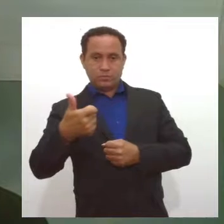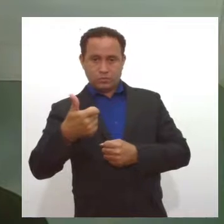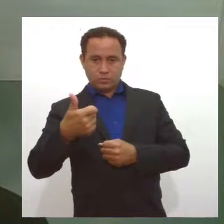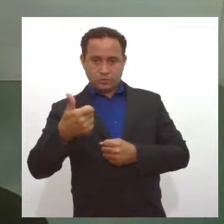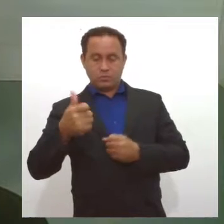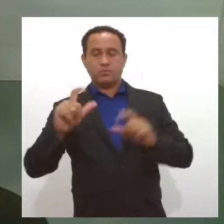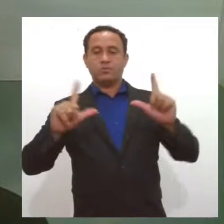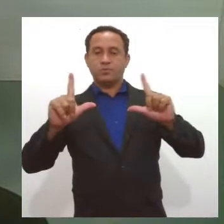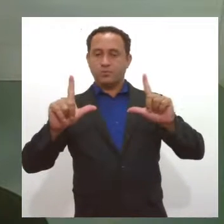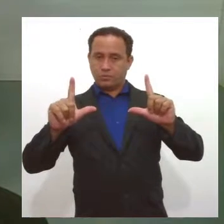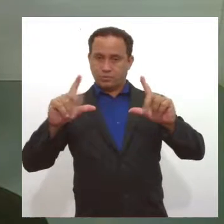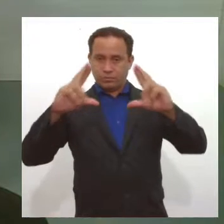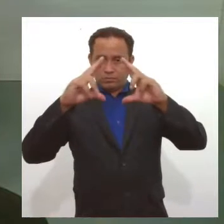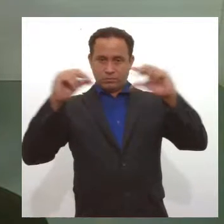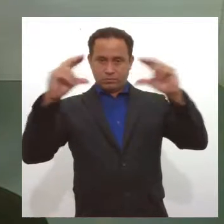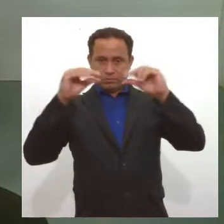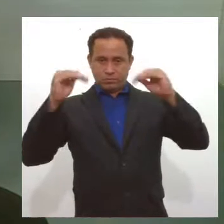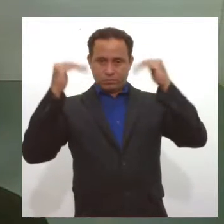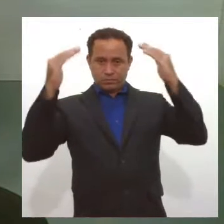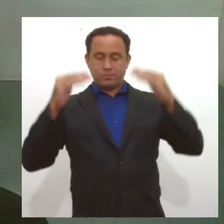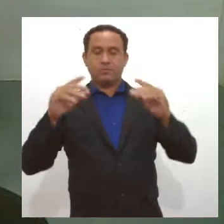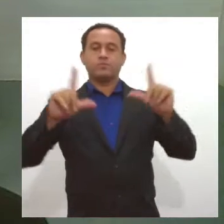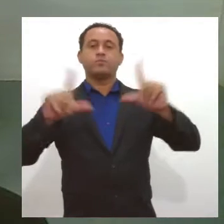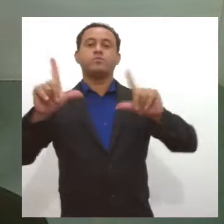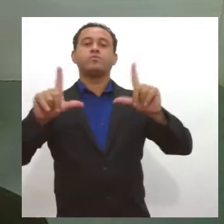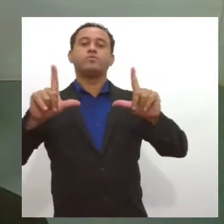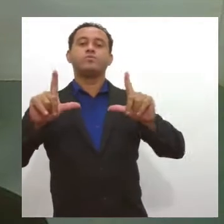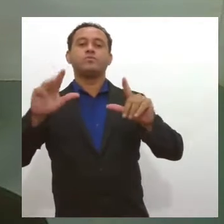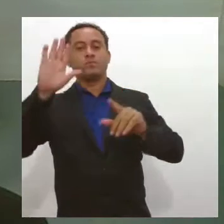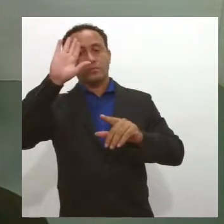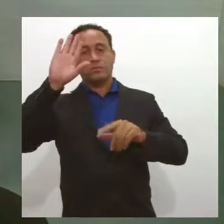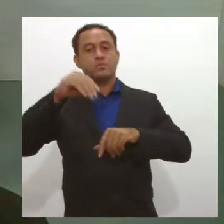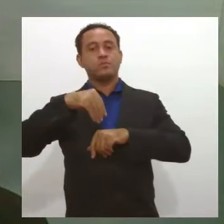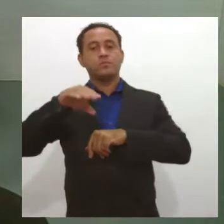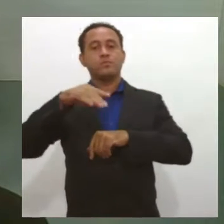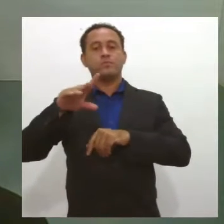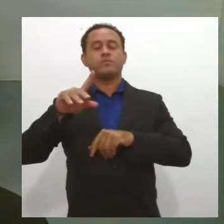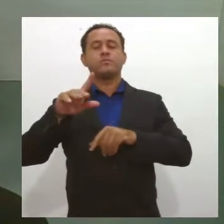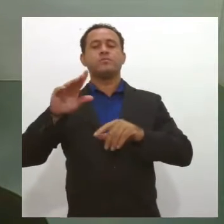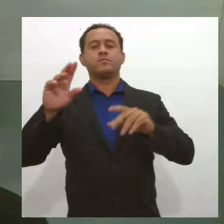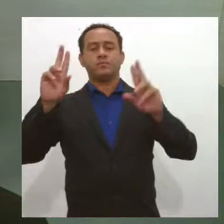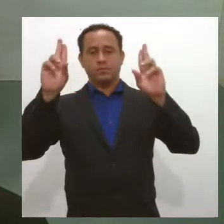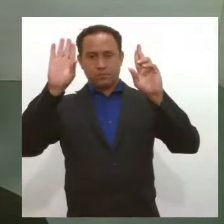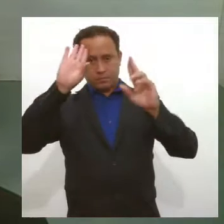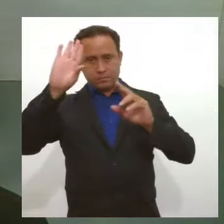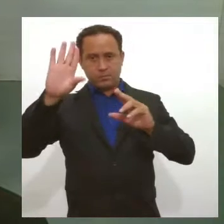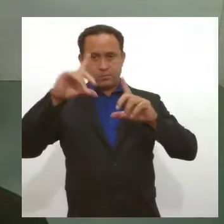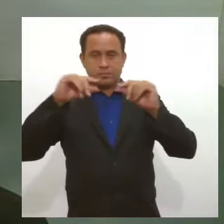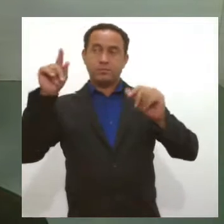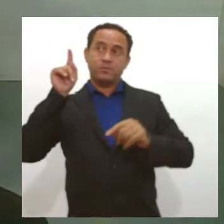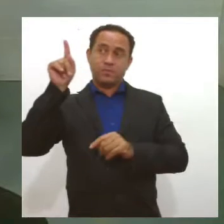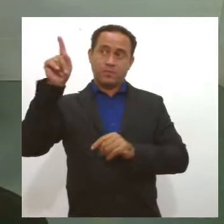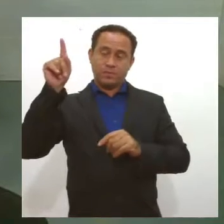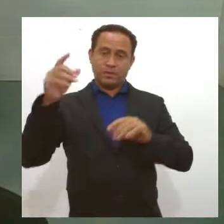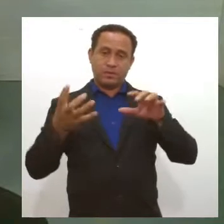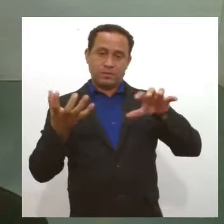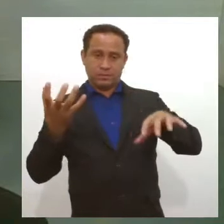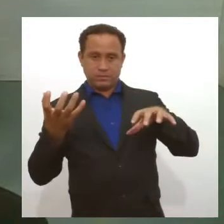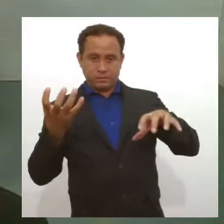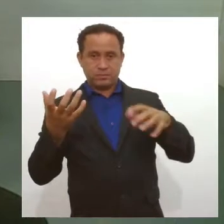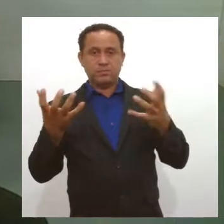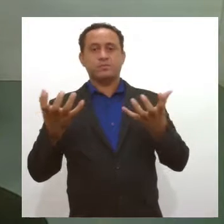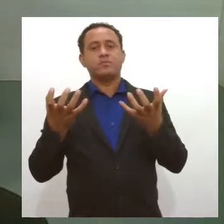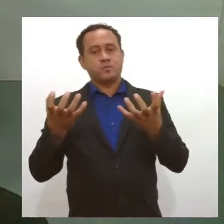Estamos no ar com o Congresso em Pauta, o programa que destaca os assuntos que estão em pauta no Congresso Nacional. Se você